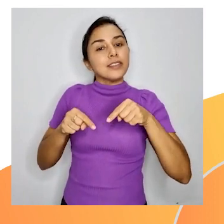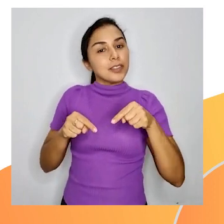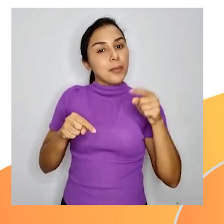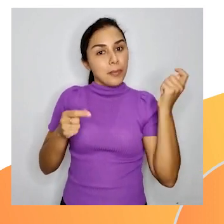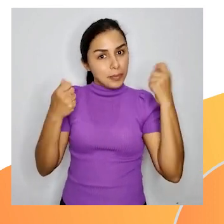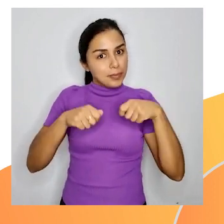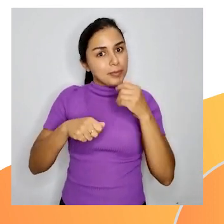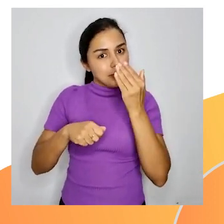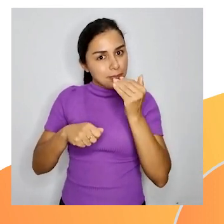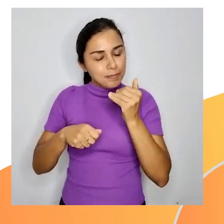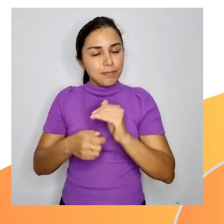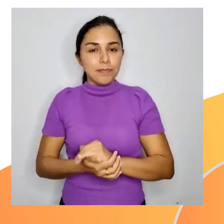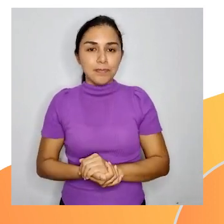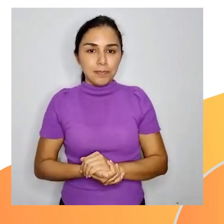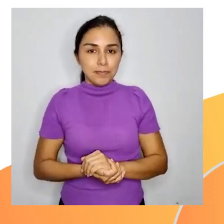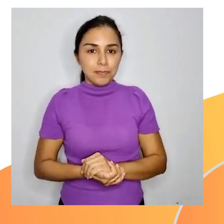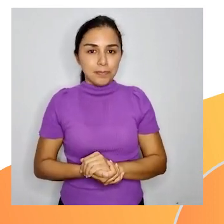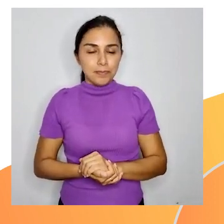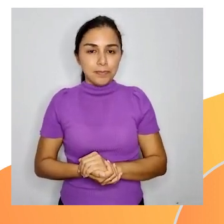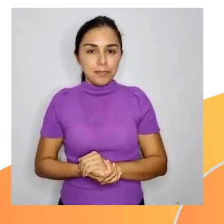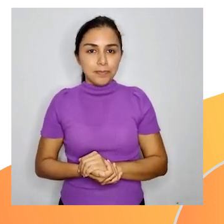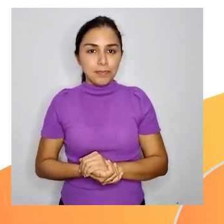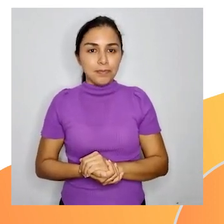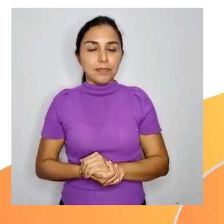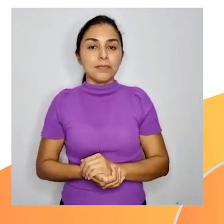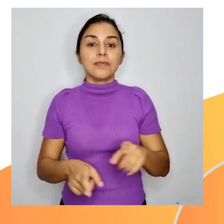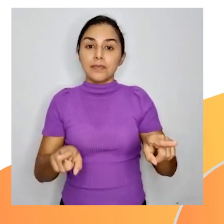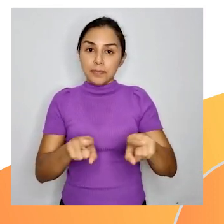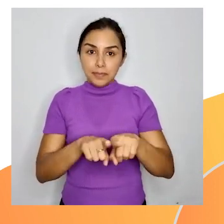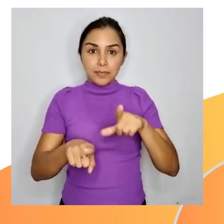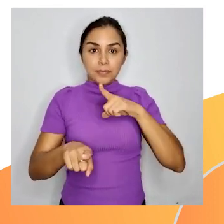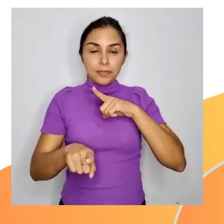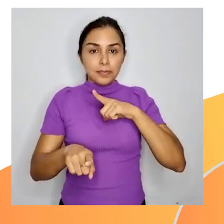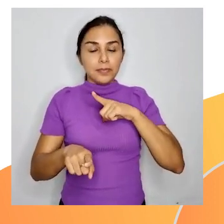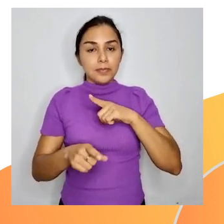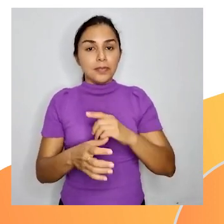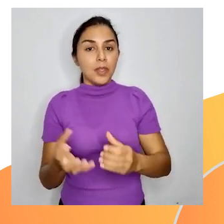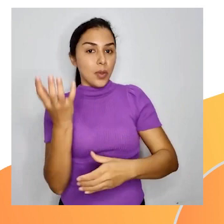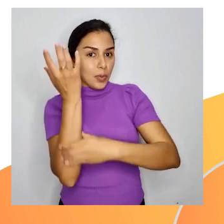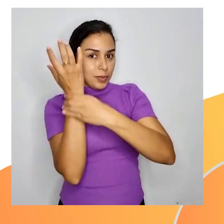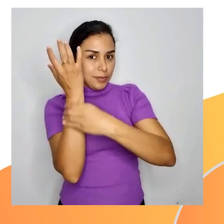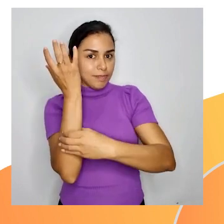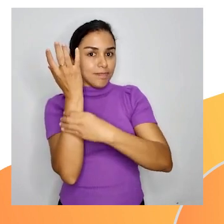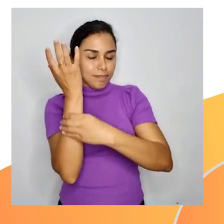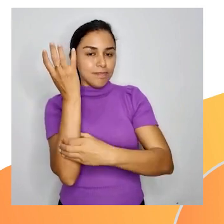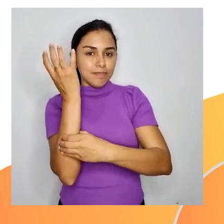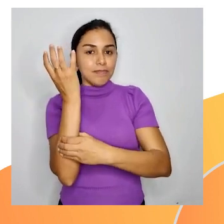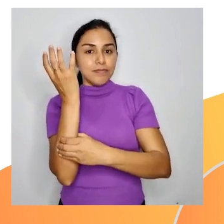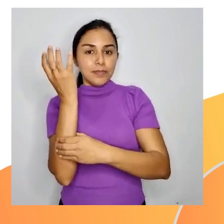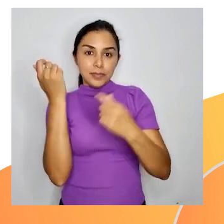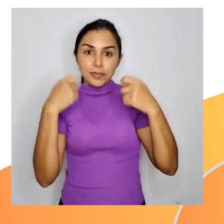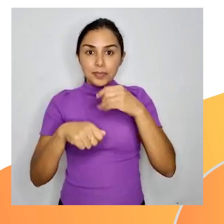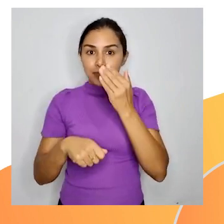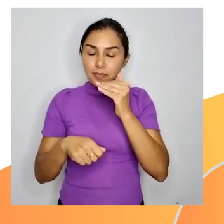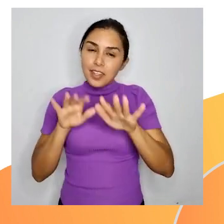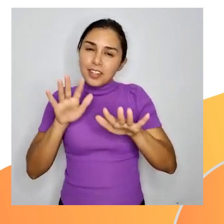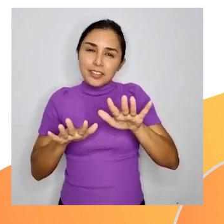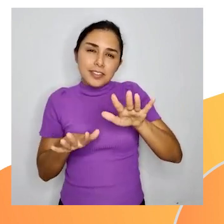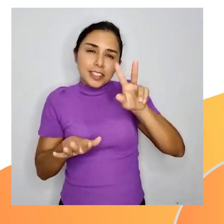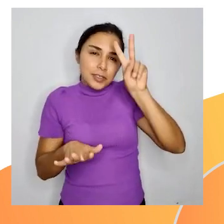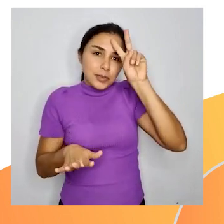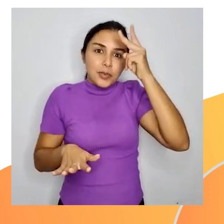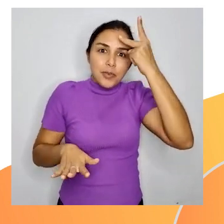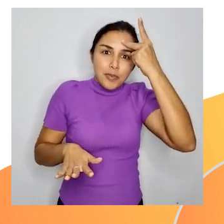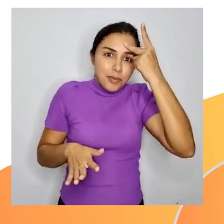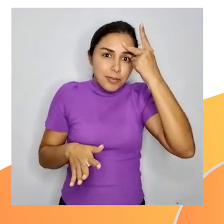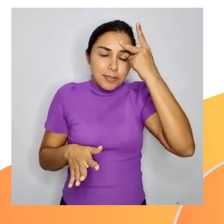muito. Consequentemente, ela é chamada raiz comestível. Nós temos também os caules comestíveis. Confundem